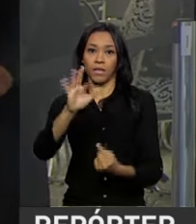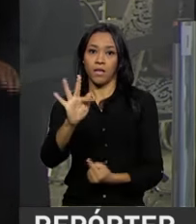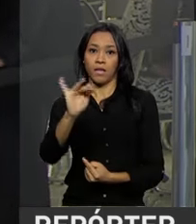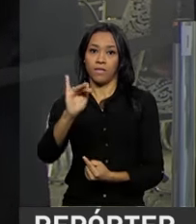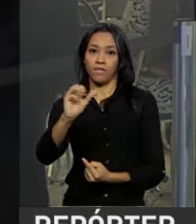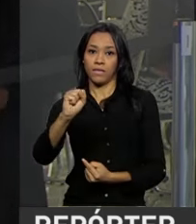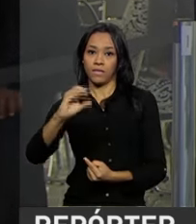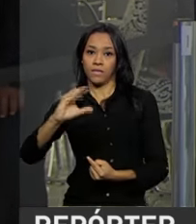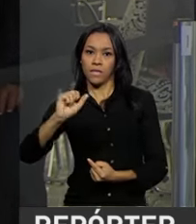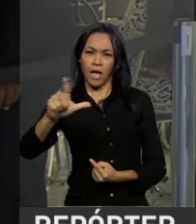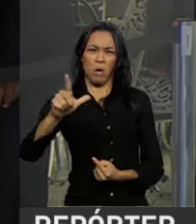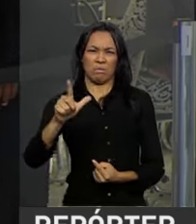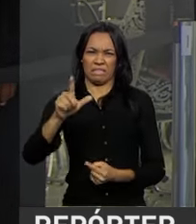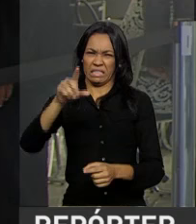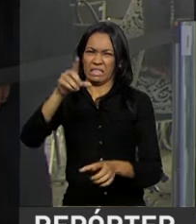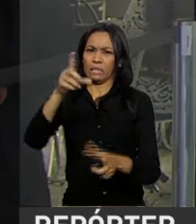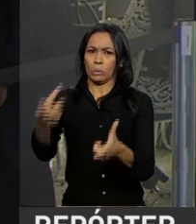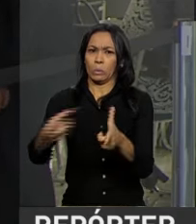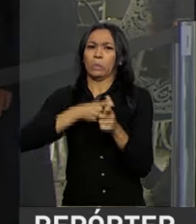prevê um déficit de cerca de